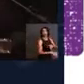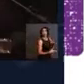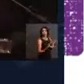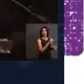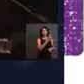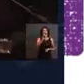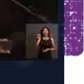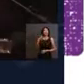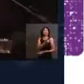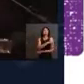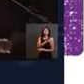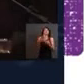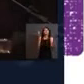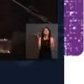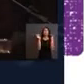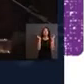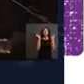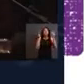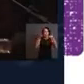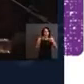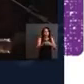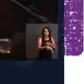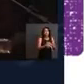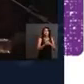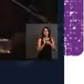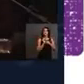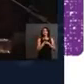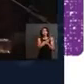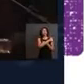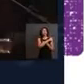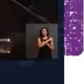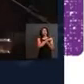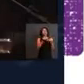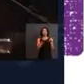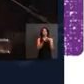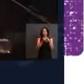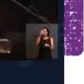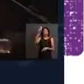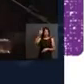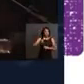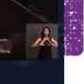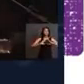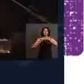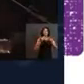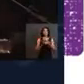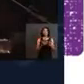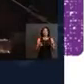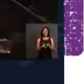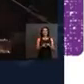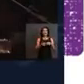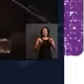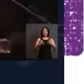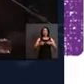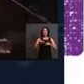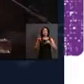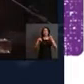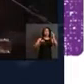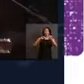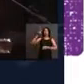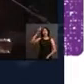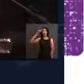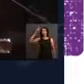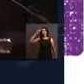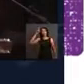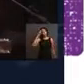aula, com foco no aluno. O diretor da escola, ele também precisa fazer escolhas todos os